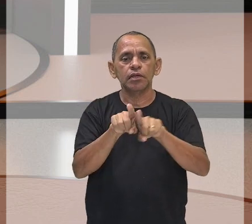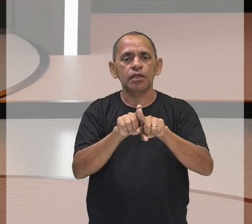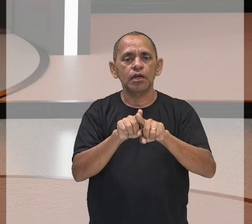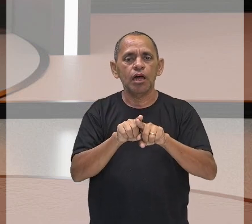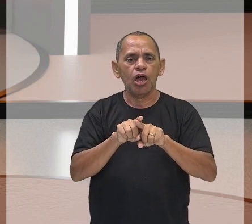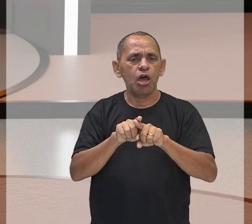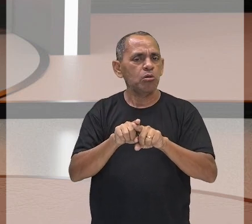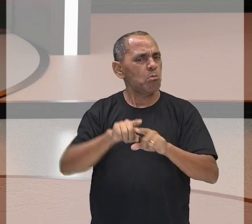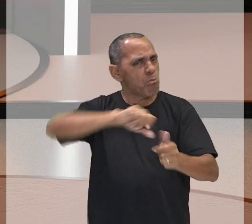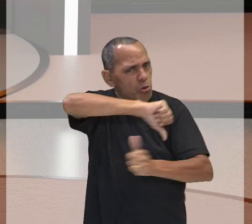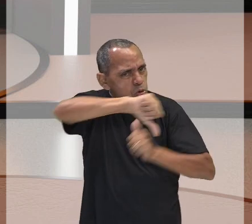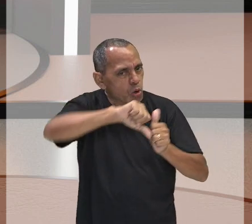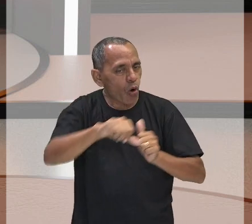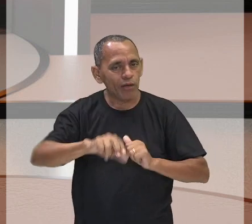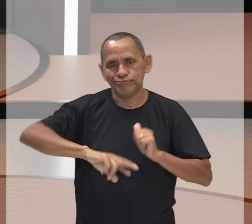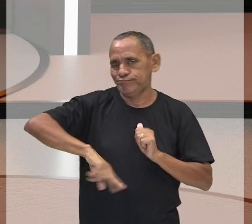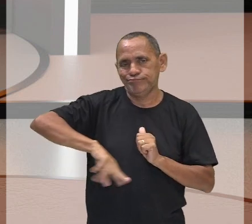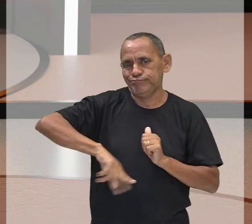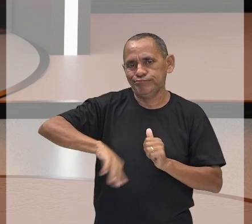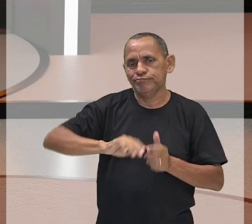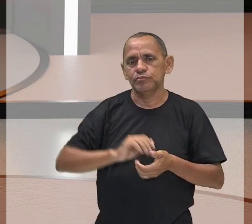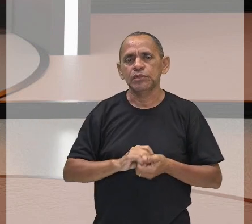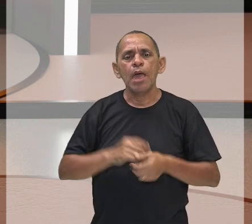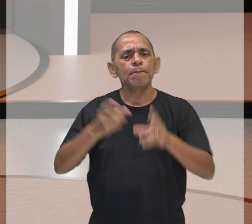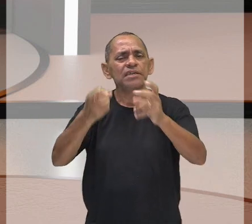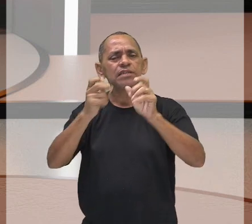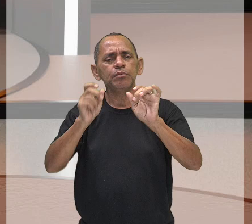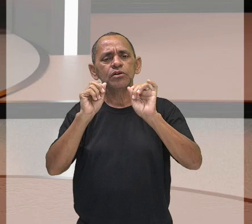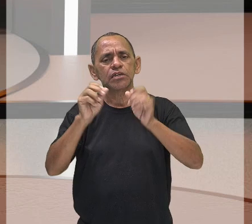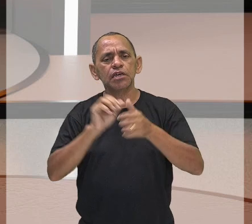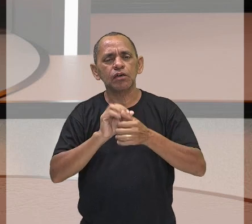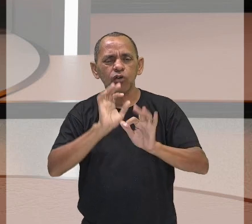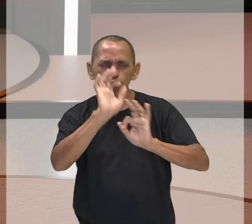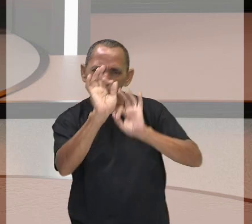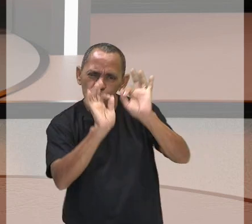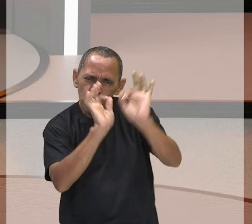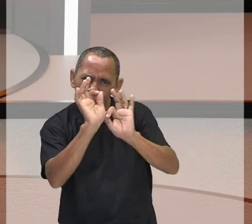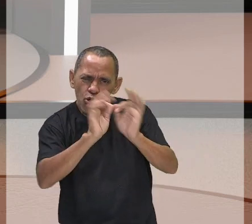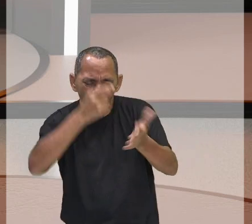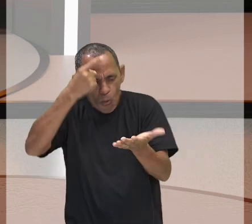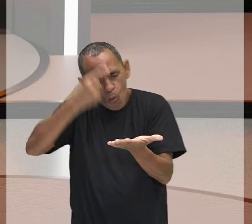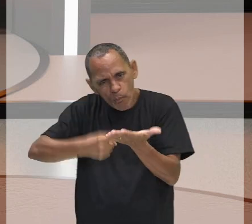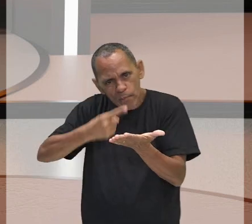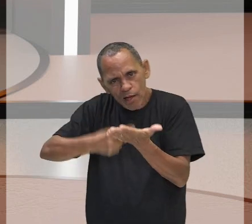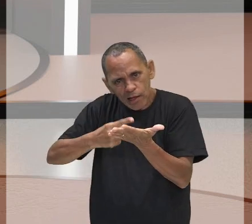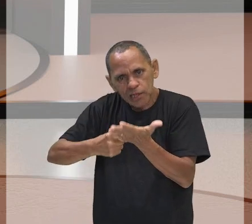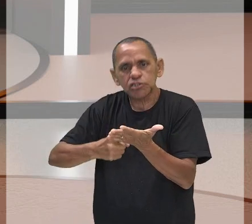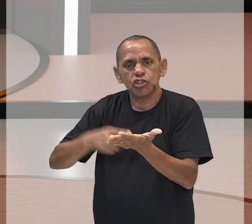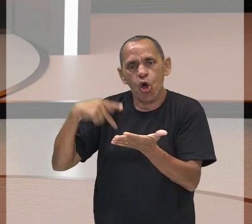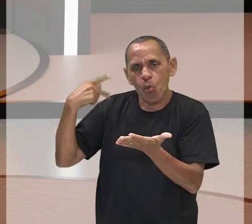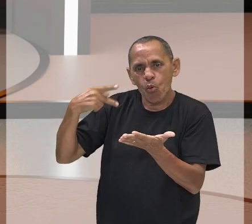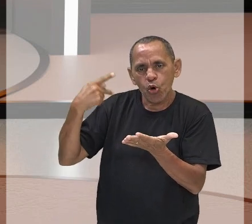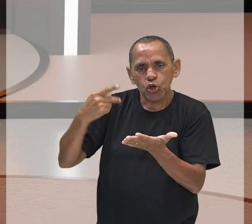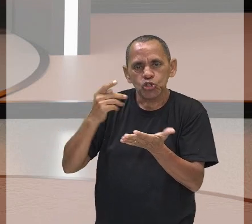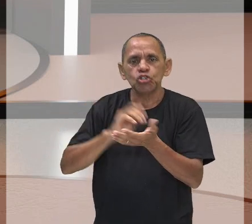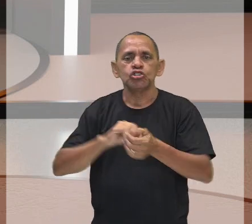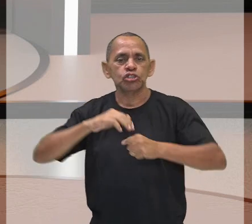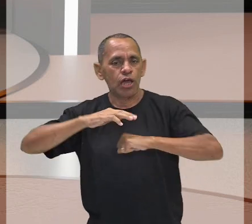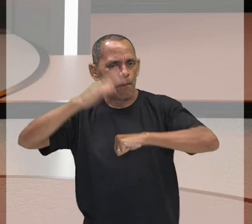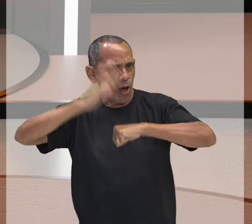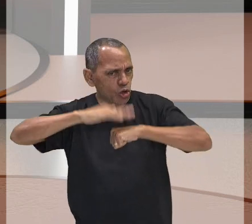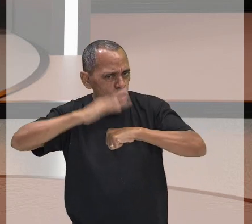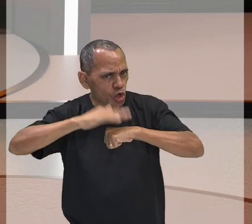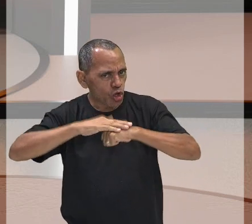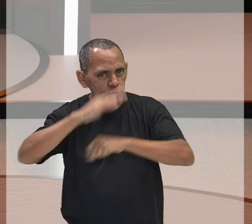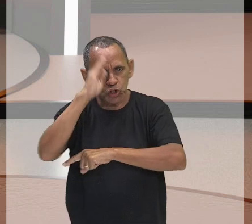foi um arranjo político entre as elites para emancipar o Brasil, que deixou de ser ali